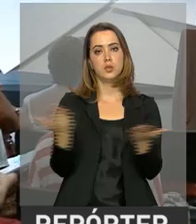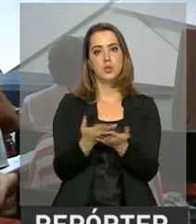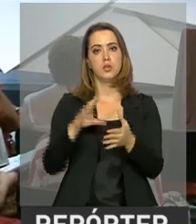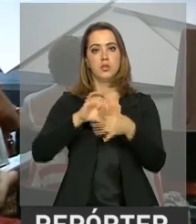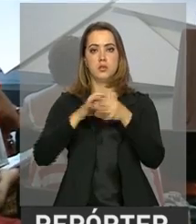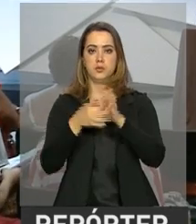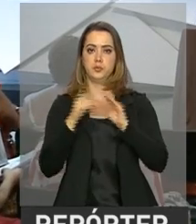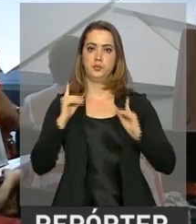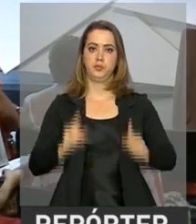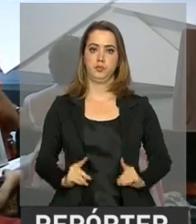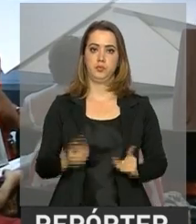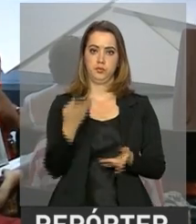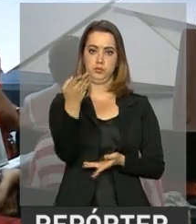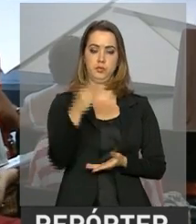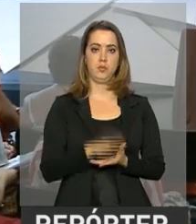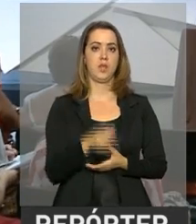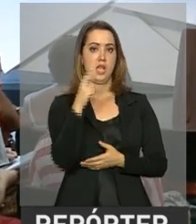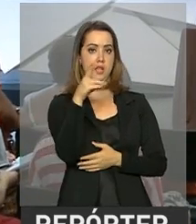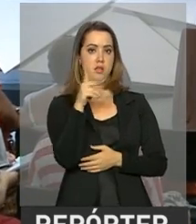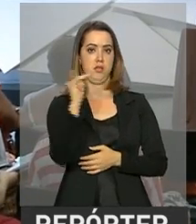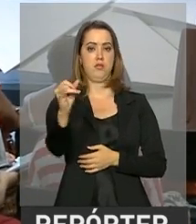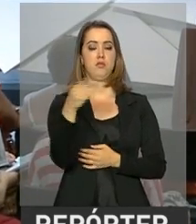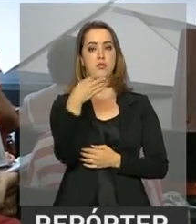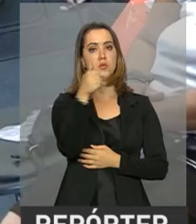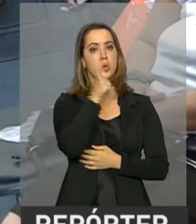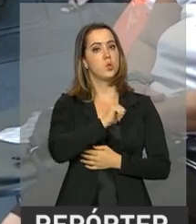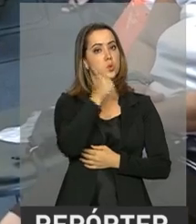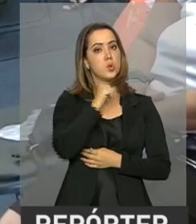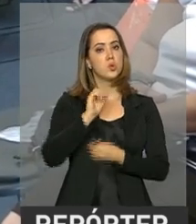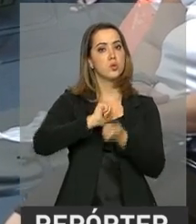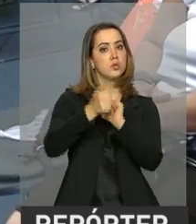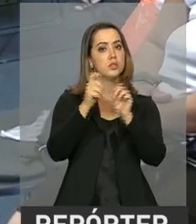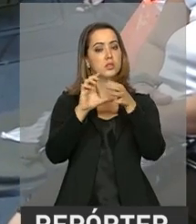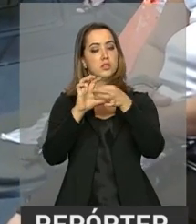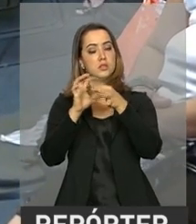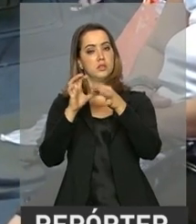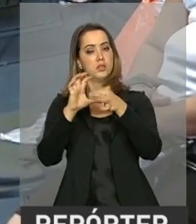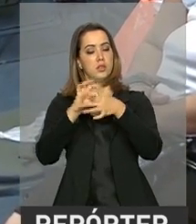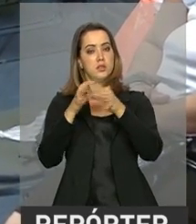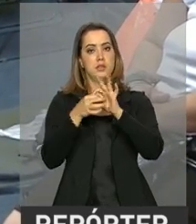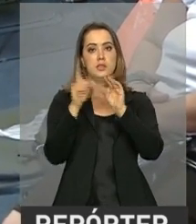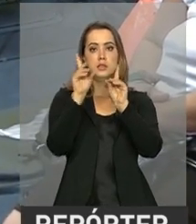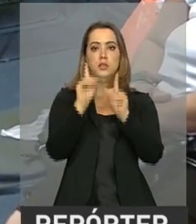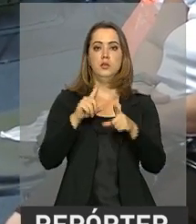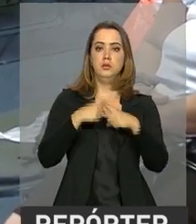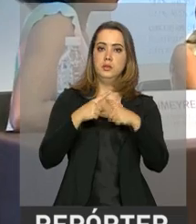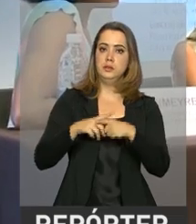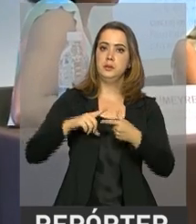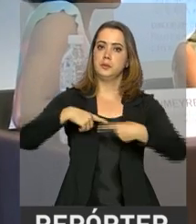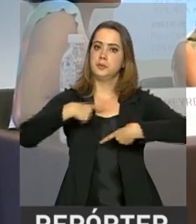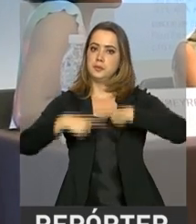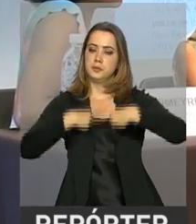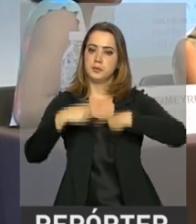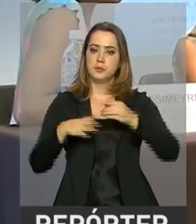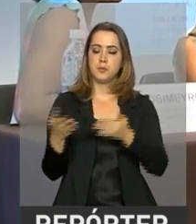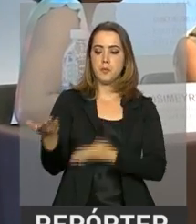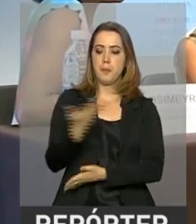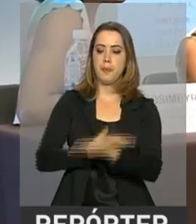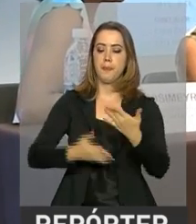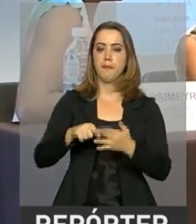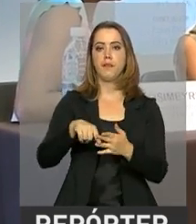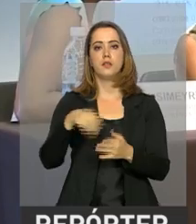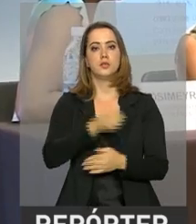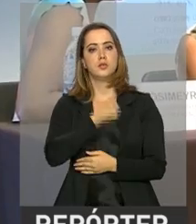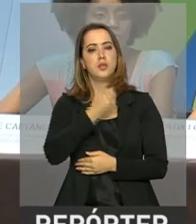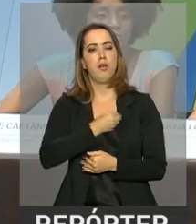Paralimpíadas. Durante 5 dias, a participação das mulheres no esporte, nos negócios e na vida pública foi debatida em um